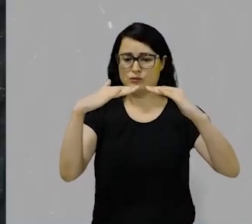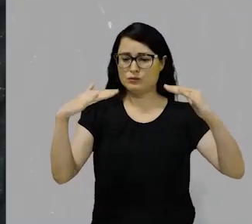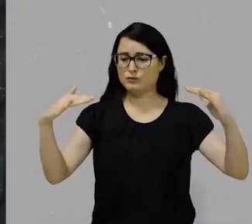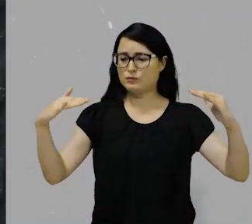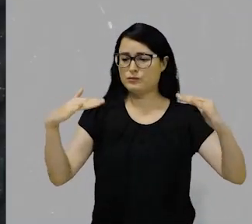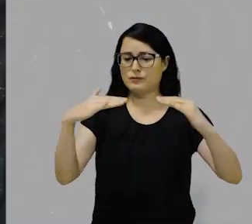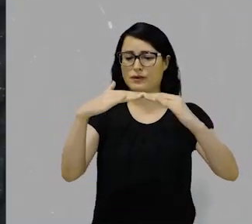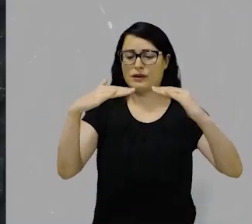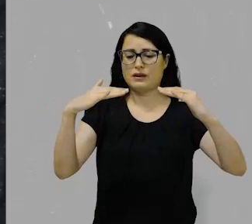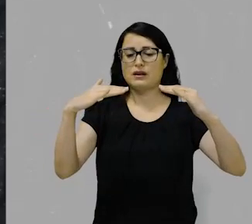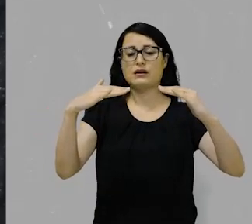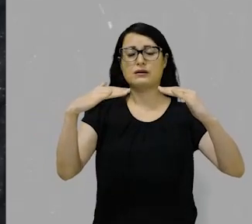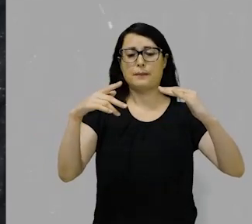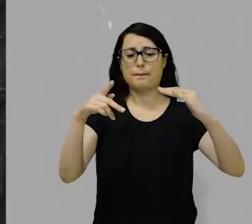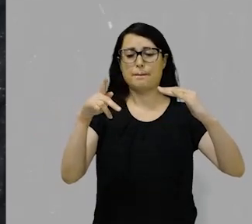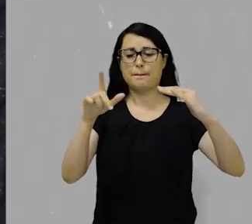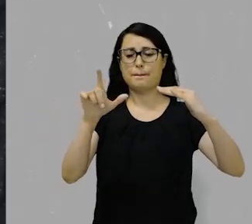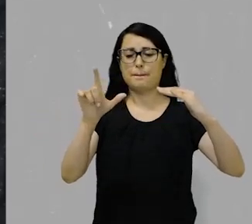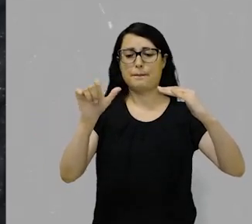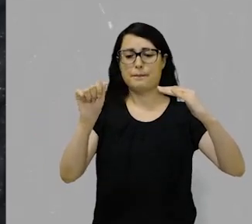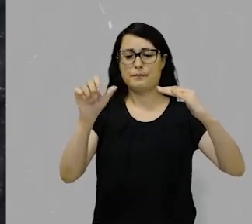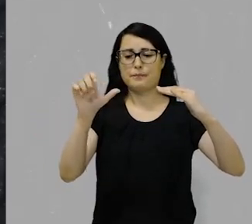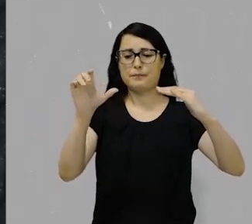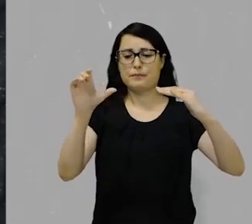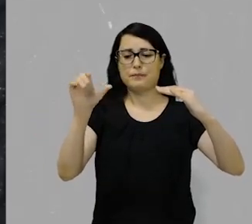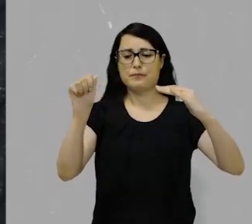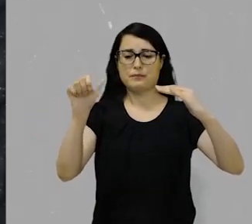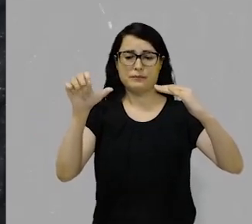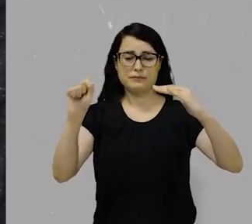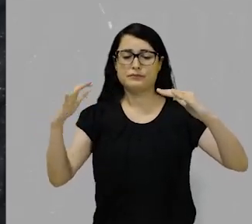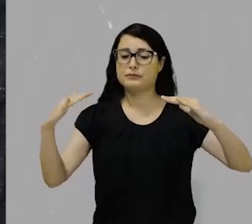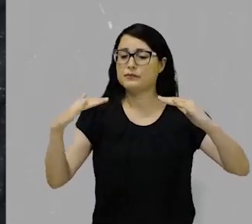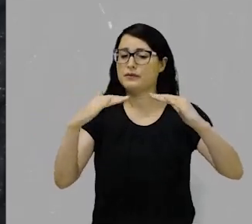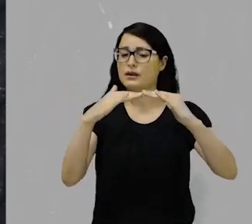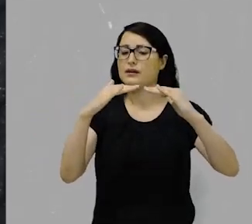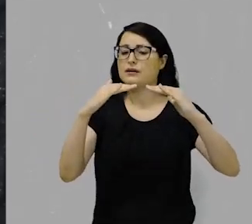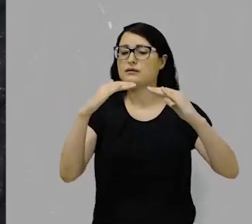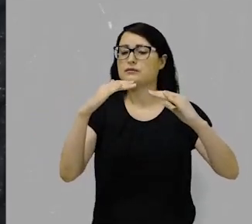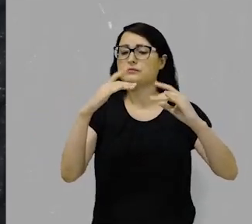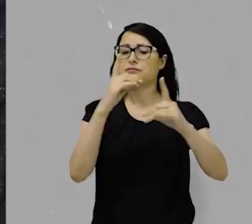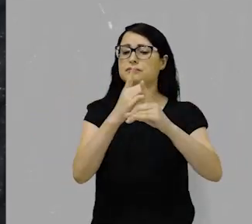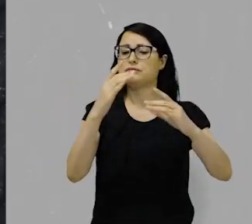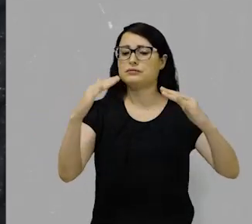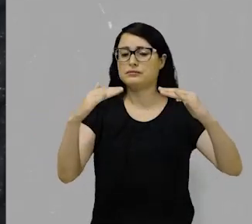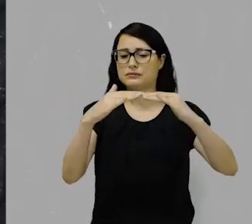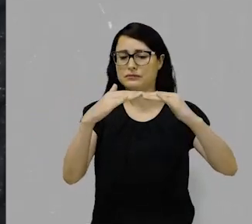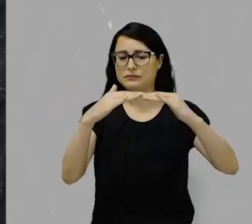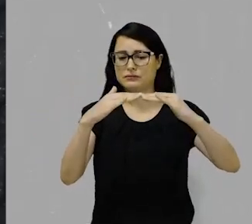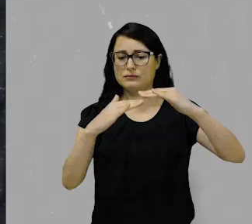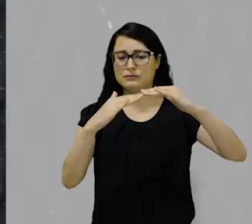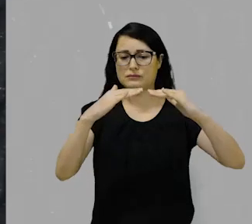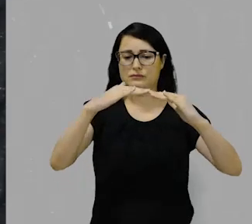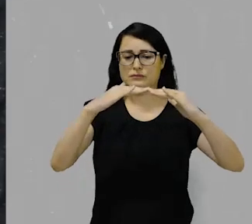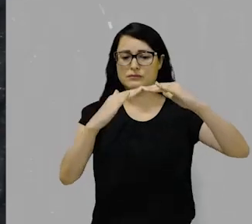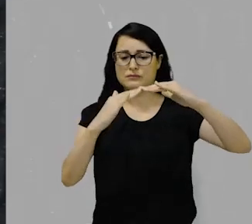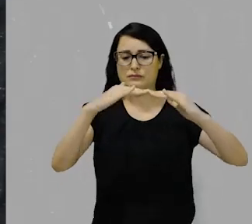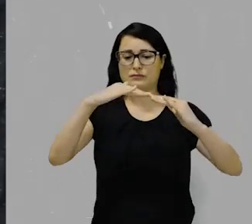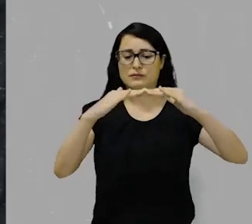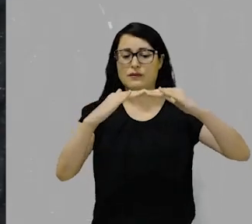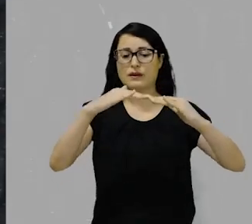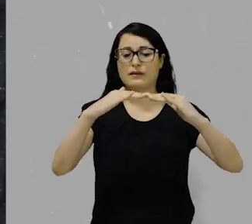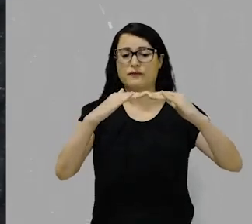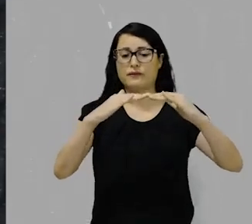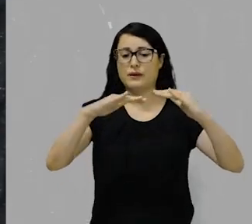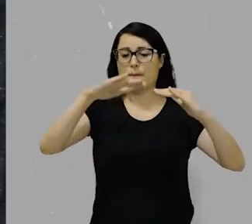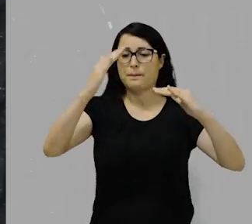se encontram. A primeira consequência direta aí, galera, quando elas se encontram, vai ser a formação de dobramentos modernos, montanhas,